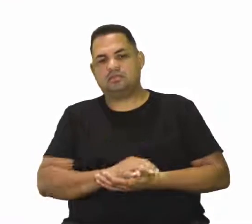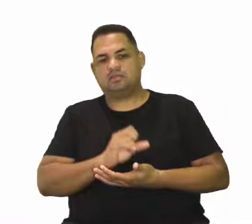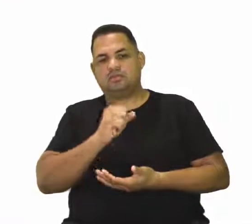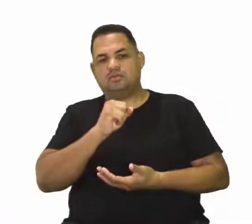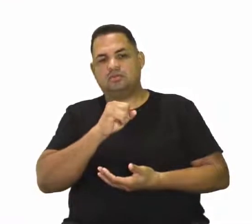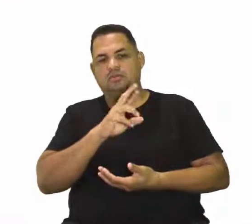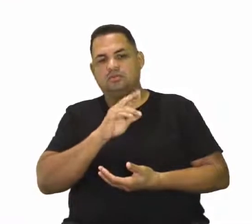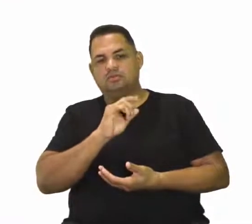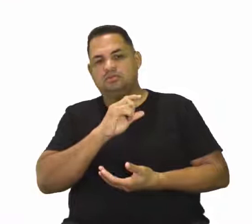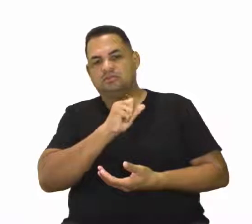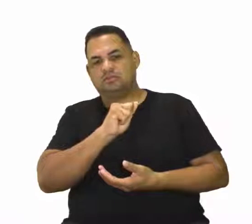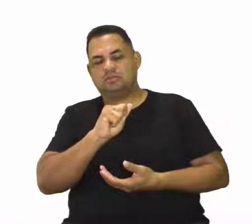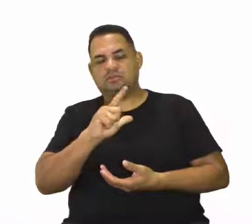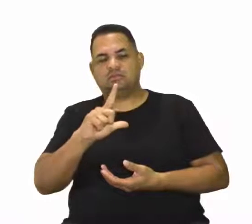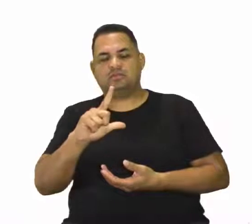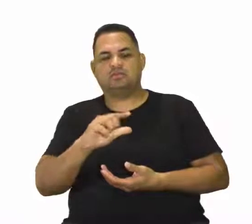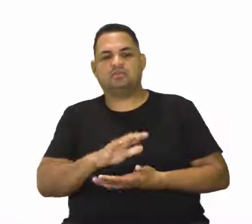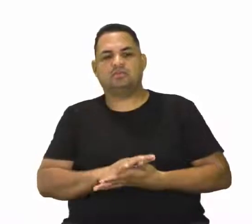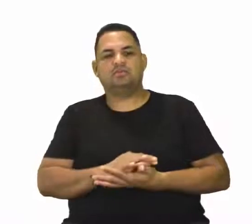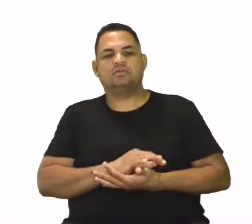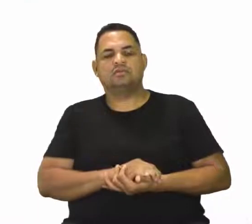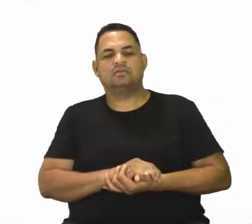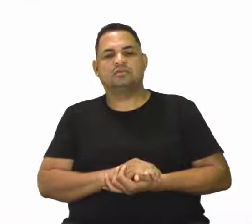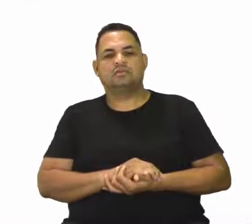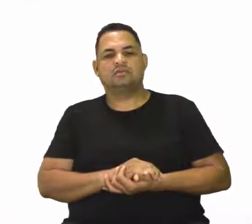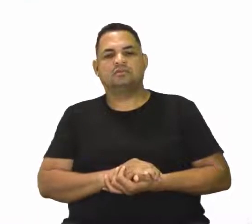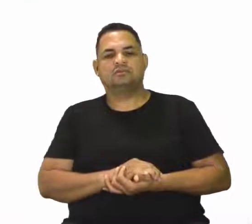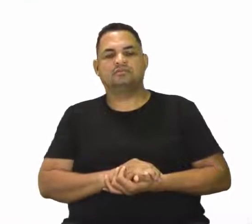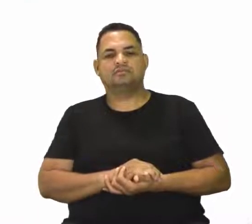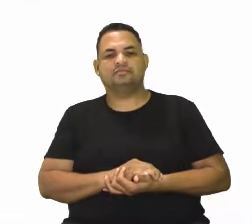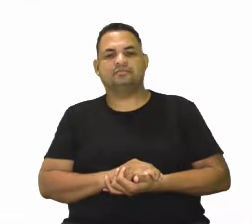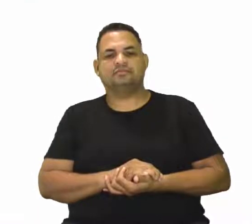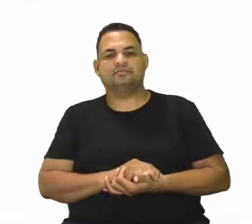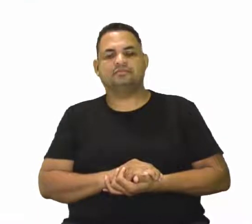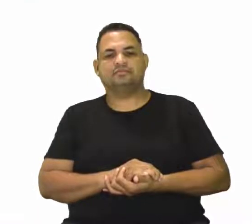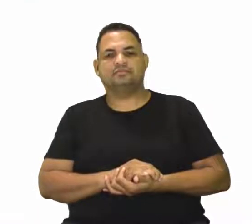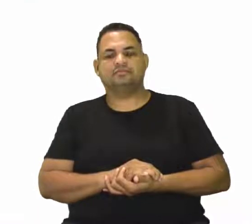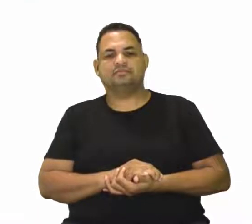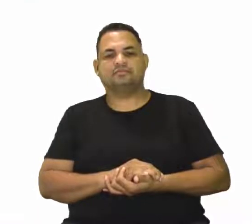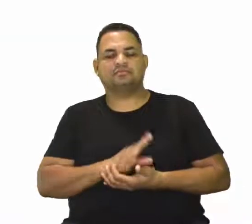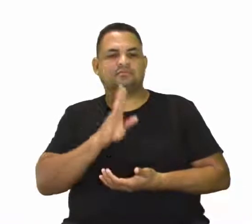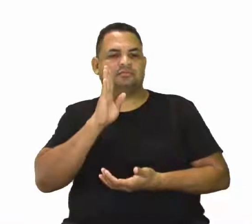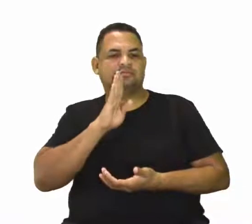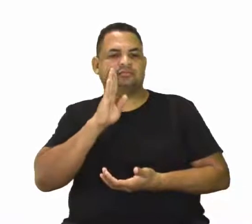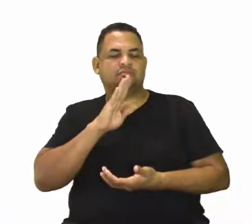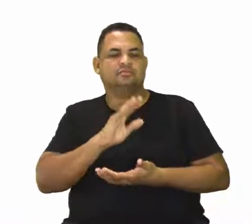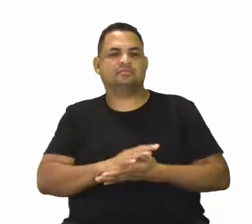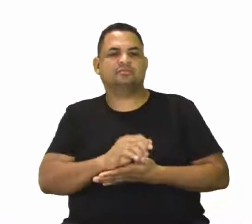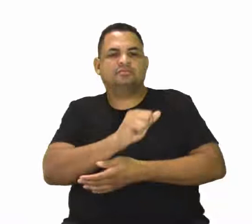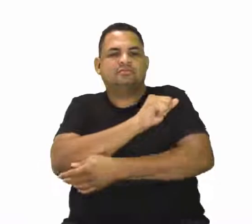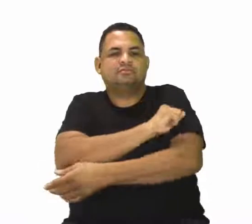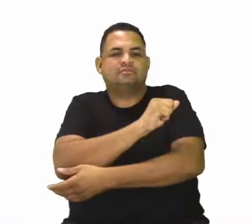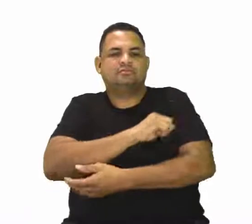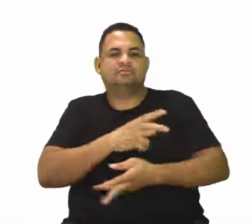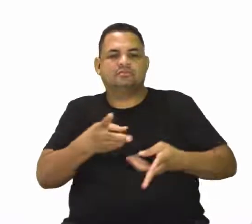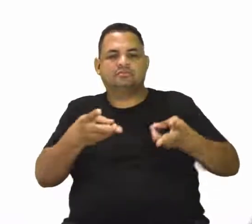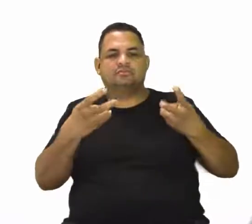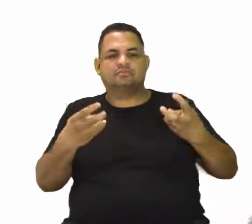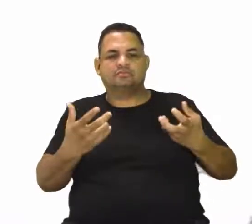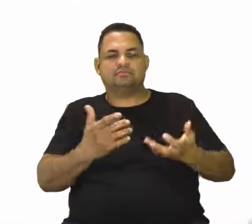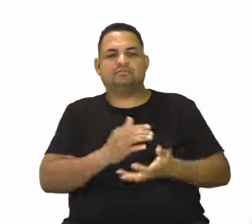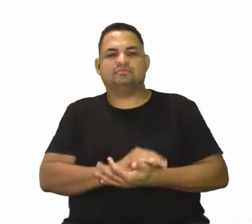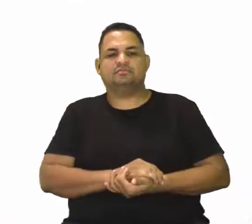sal e as Caracas né coisa incrível bom legal de aluno percebeu que e